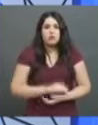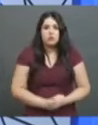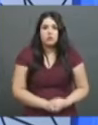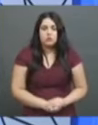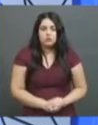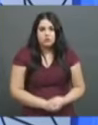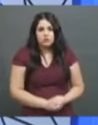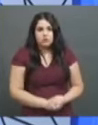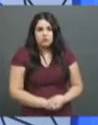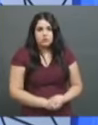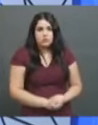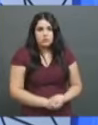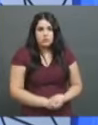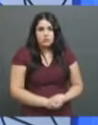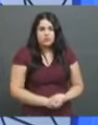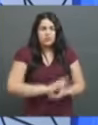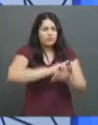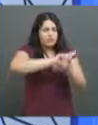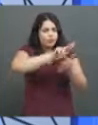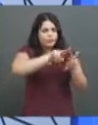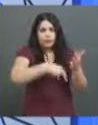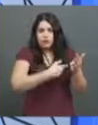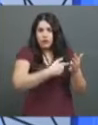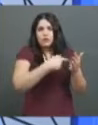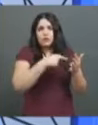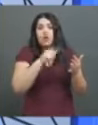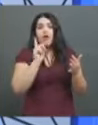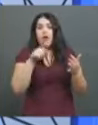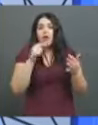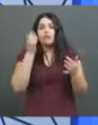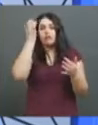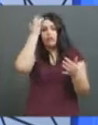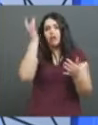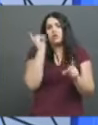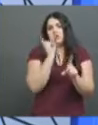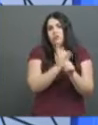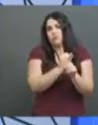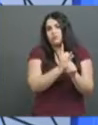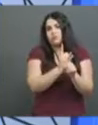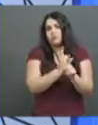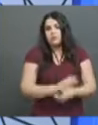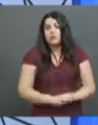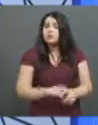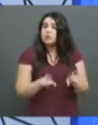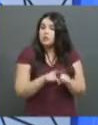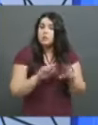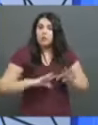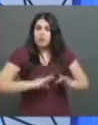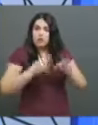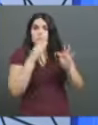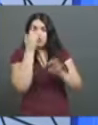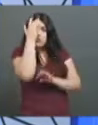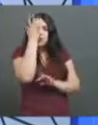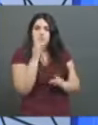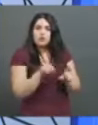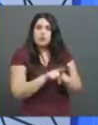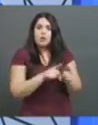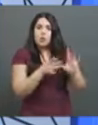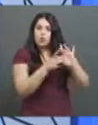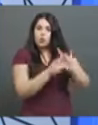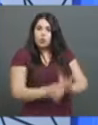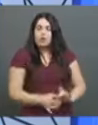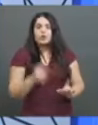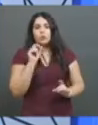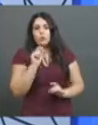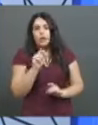Várias dessas condições que eu acabei de mencionar são facilmente detectáveis e tratáveis num contexto de